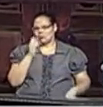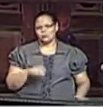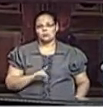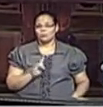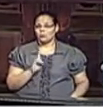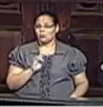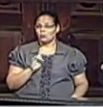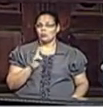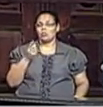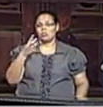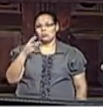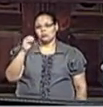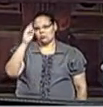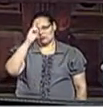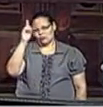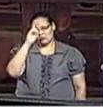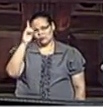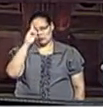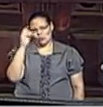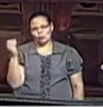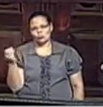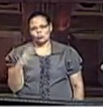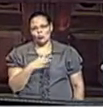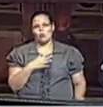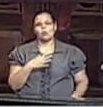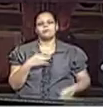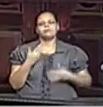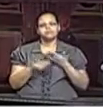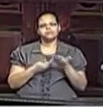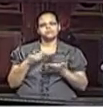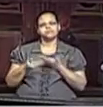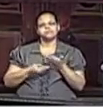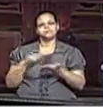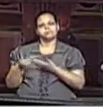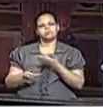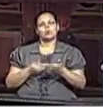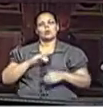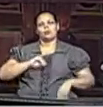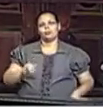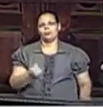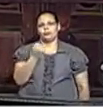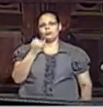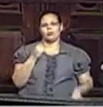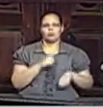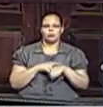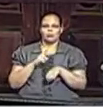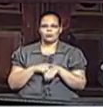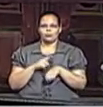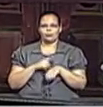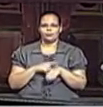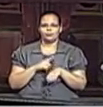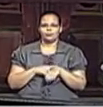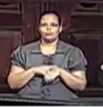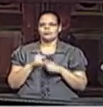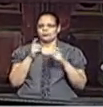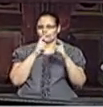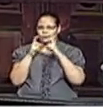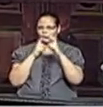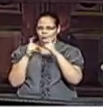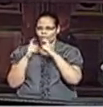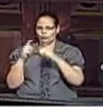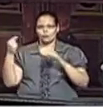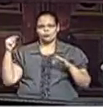deu mais 30 dias para uma nova conciliação. Vamos aproveitar esse tempo para discutir isso